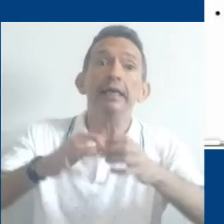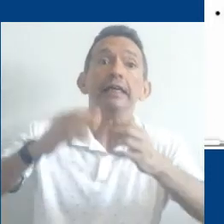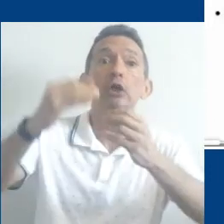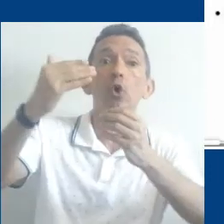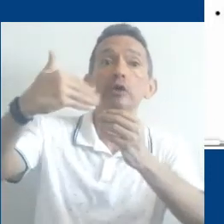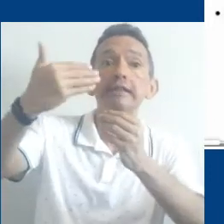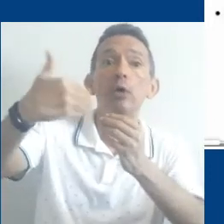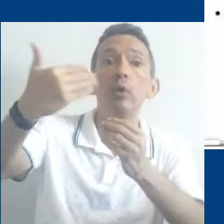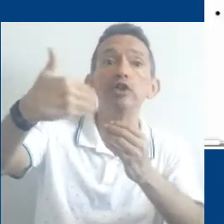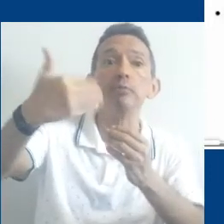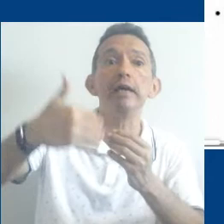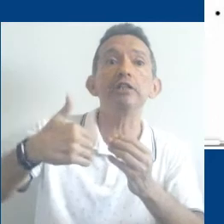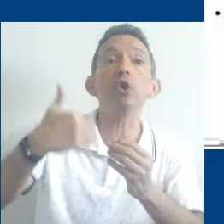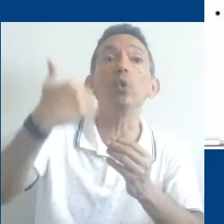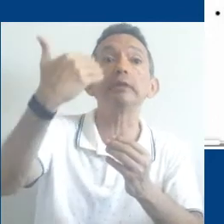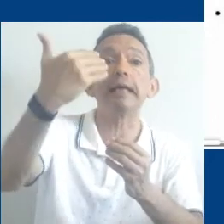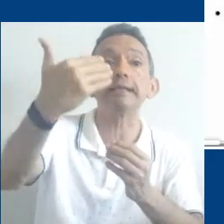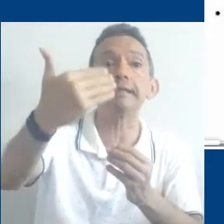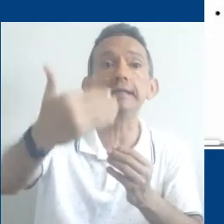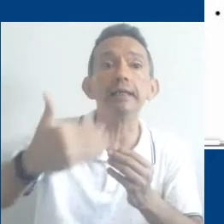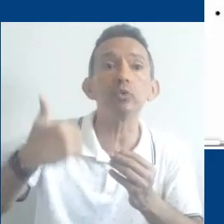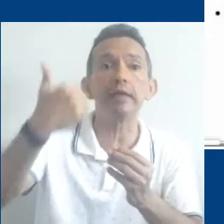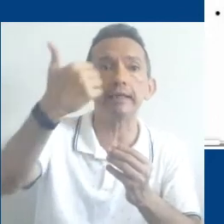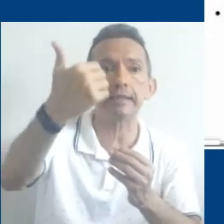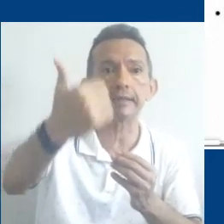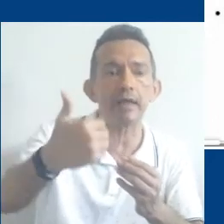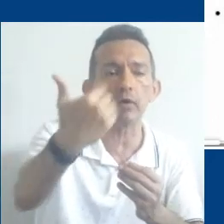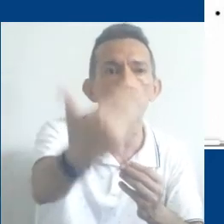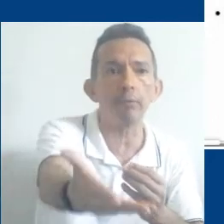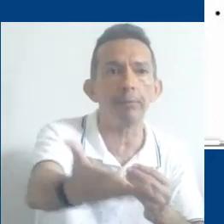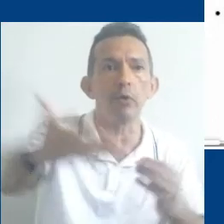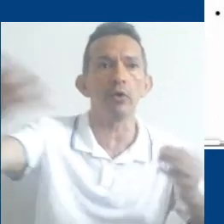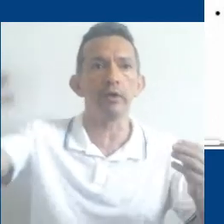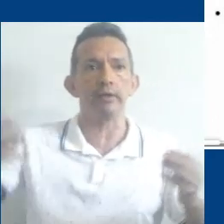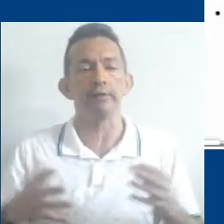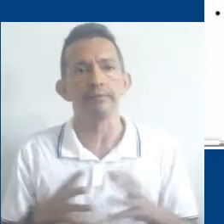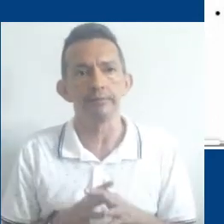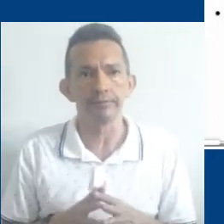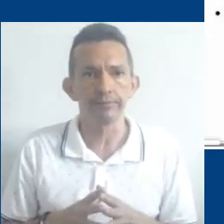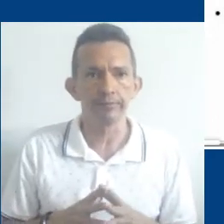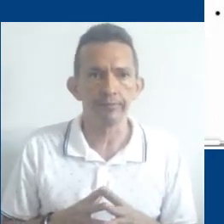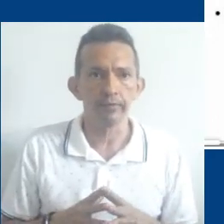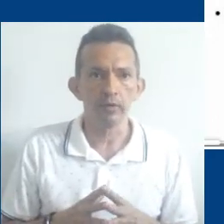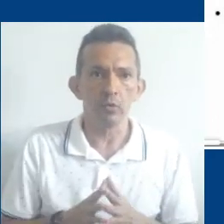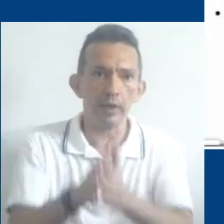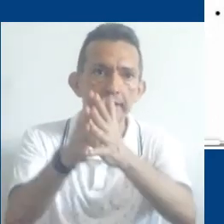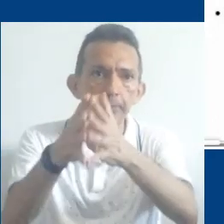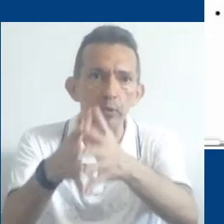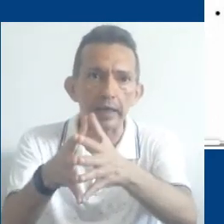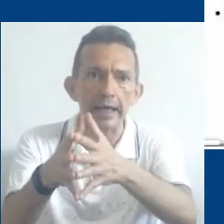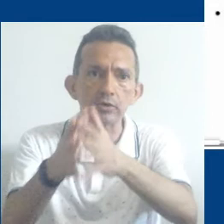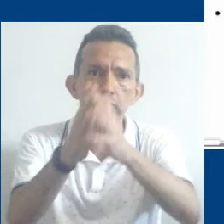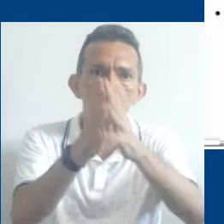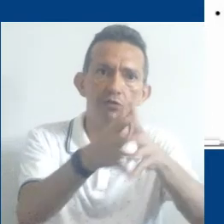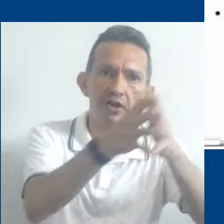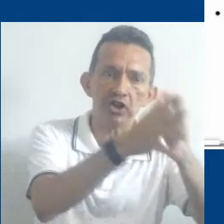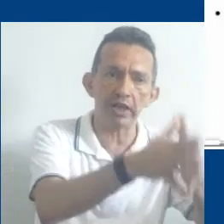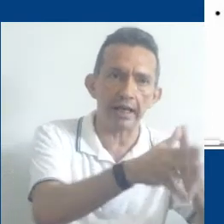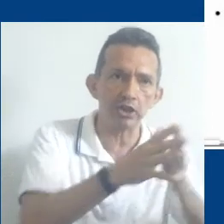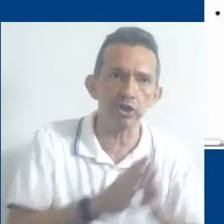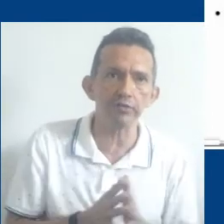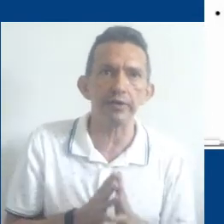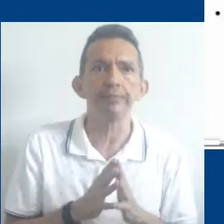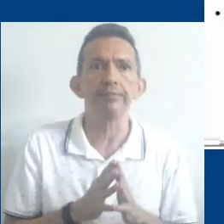toda e, consequentemente, o tecido que essa célula compõe. Um exemplo clássico de